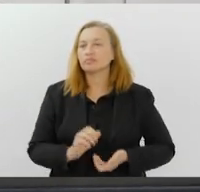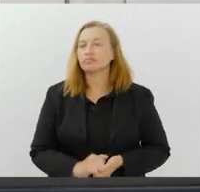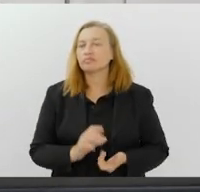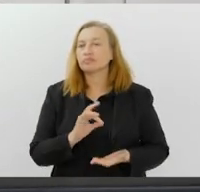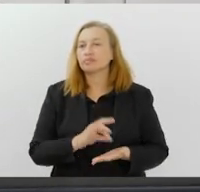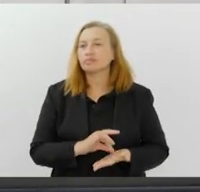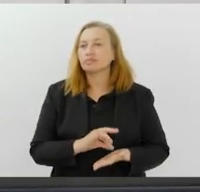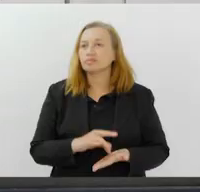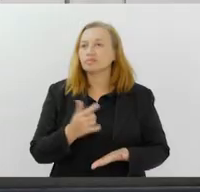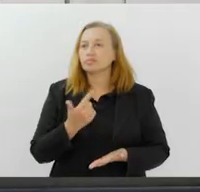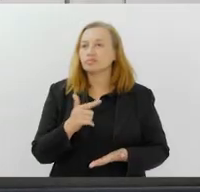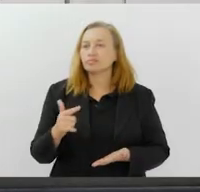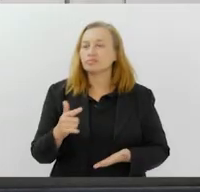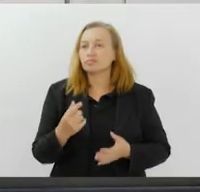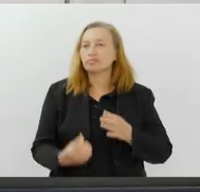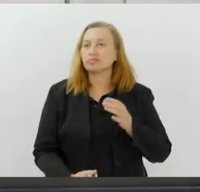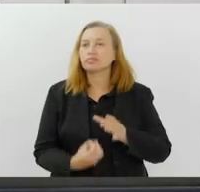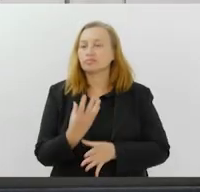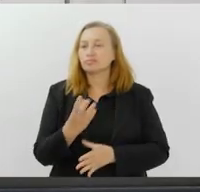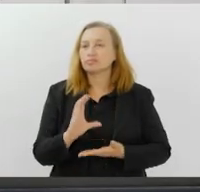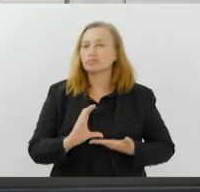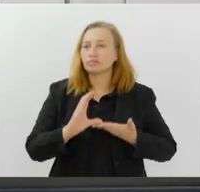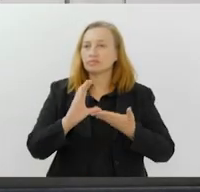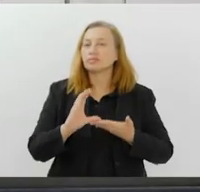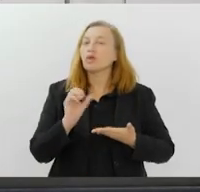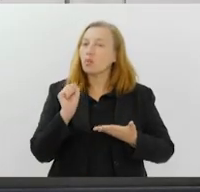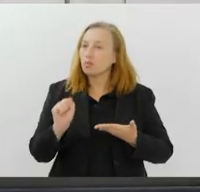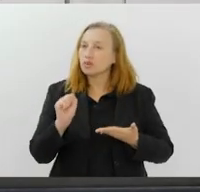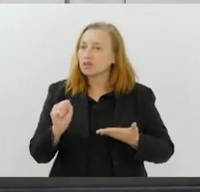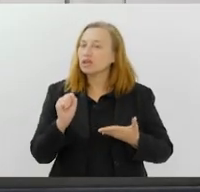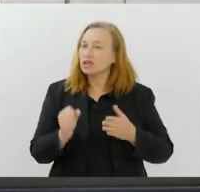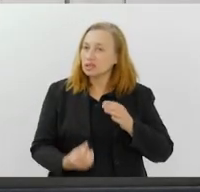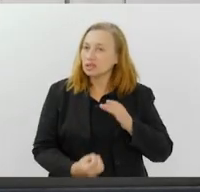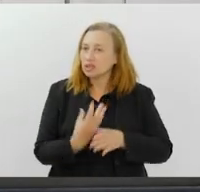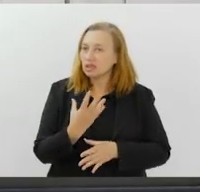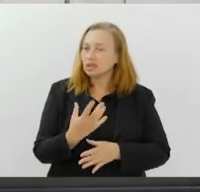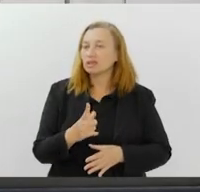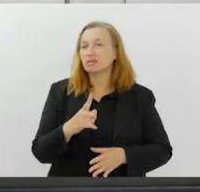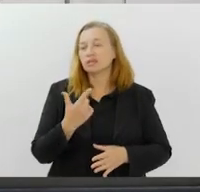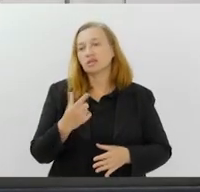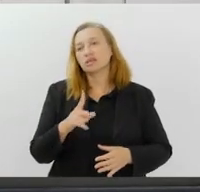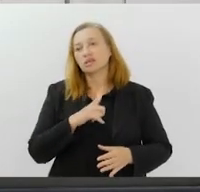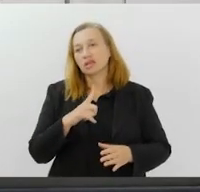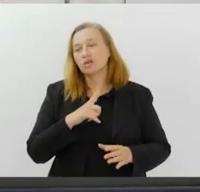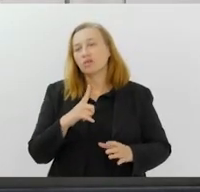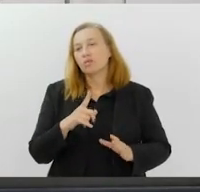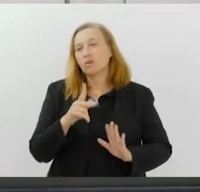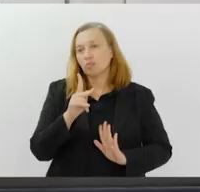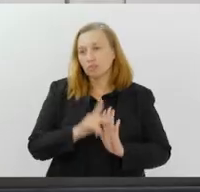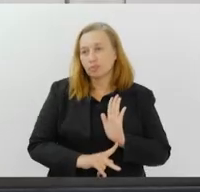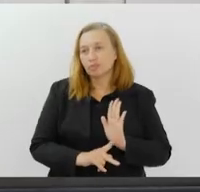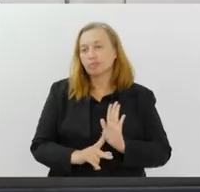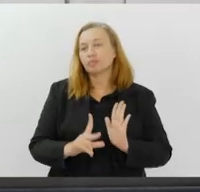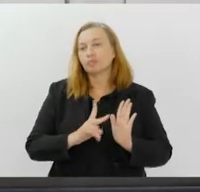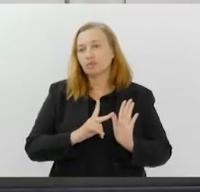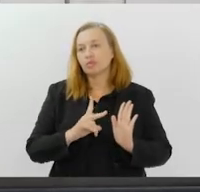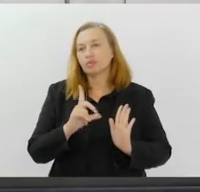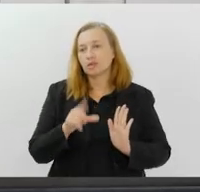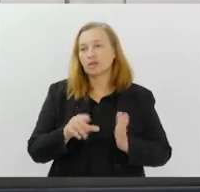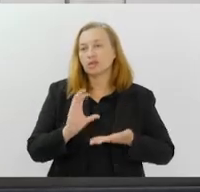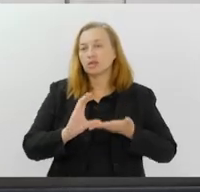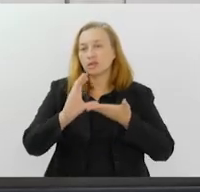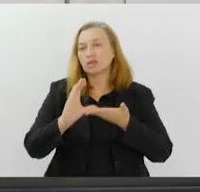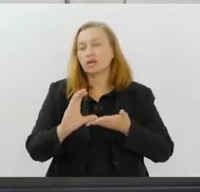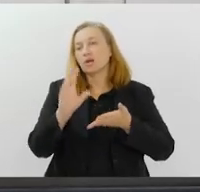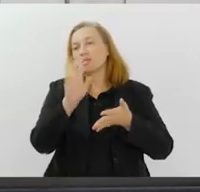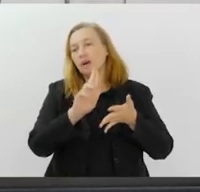verdade aqui não tá sendo criado o conselho a gente tá dizendo que poderá ser criado porque aí tem que ser uma lei própria dizendo o conselho é com Tais entidades